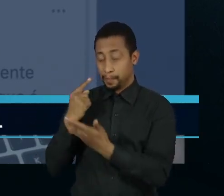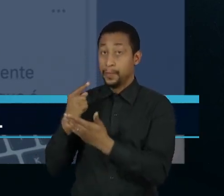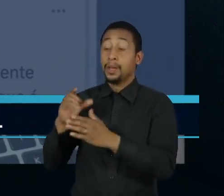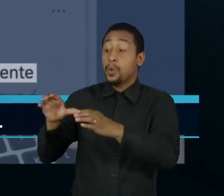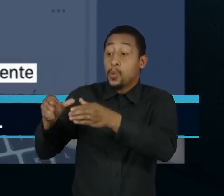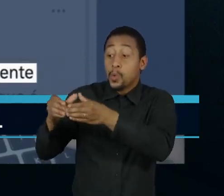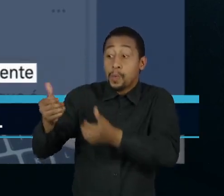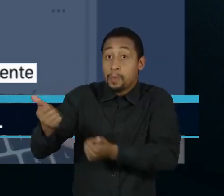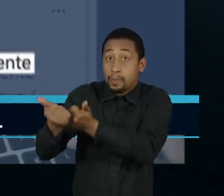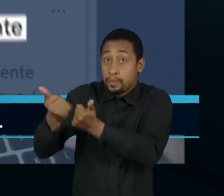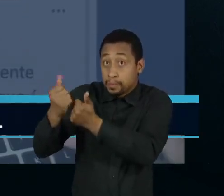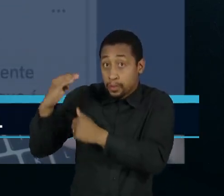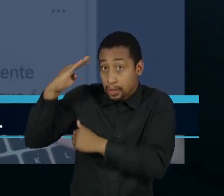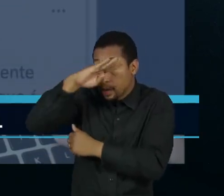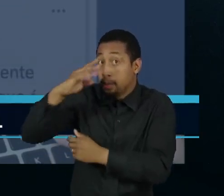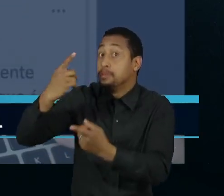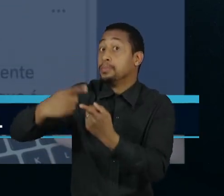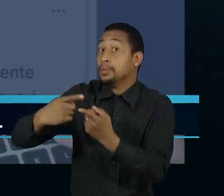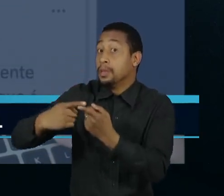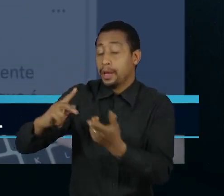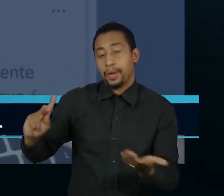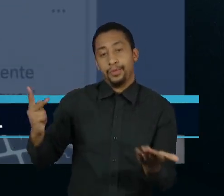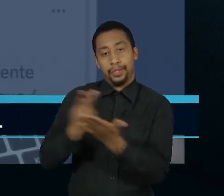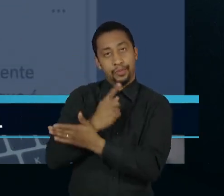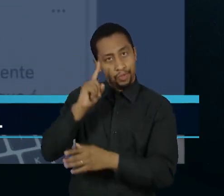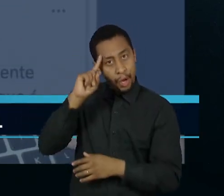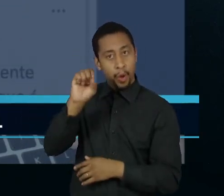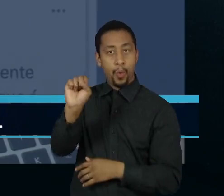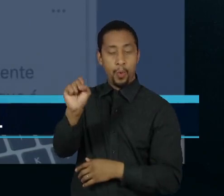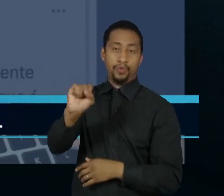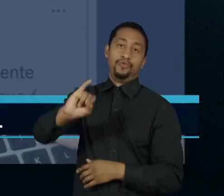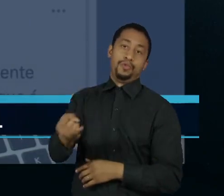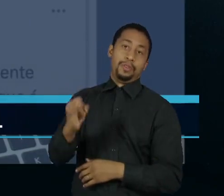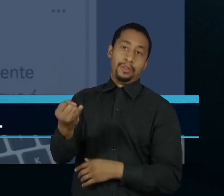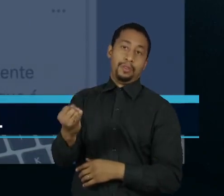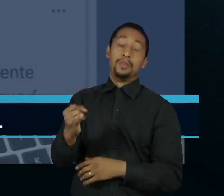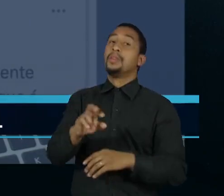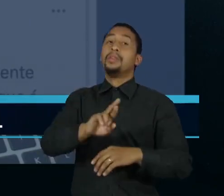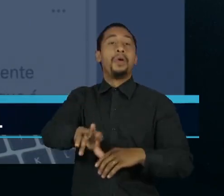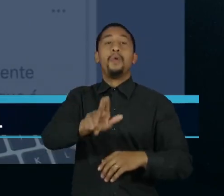os atos golpistas de 8 de janeiro e não aos 58 milhões de eleitores do ex-presidente.